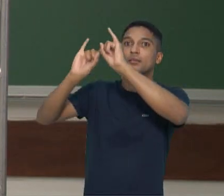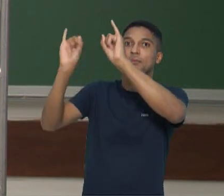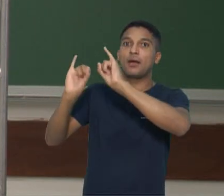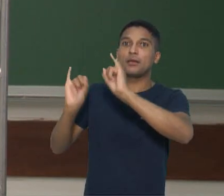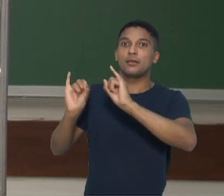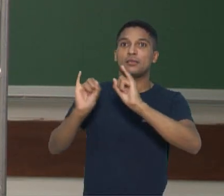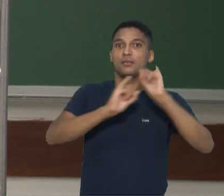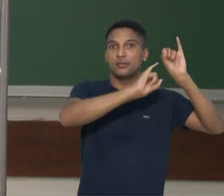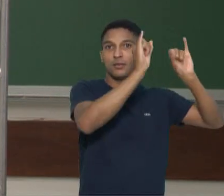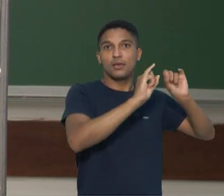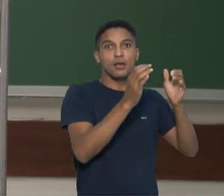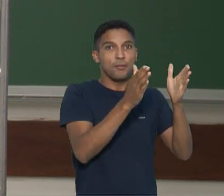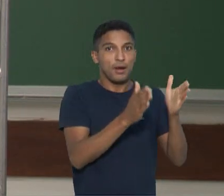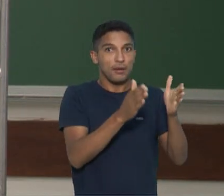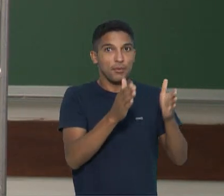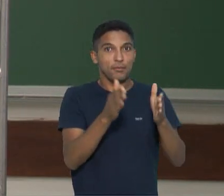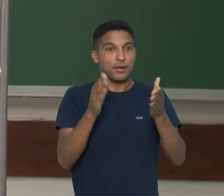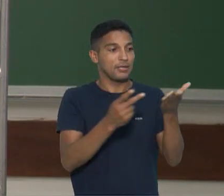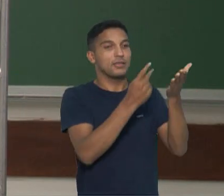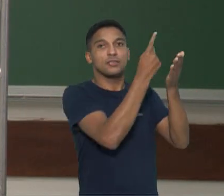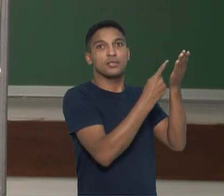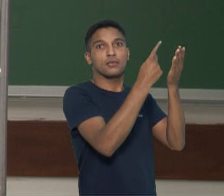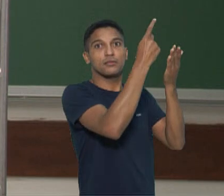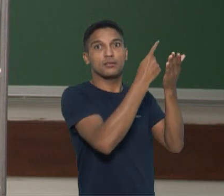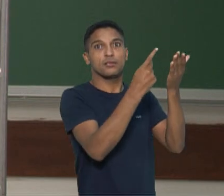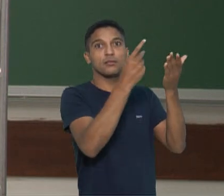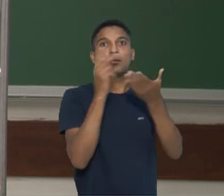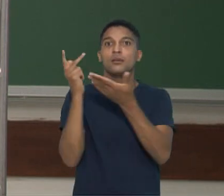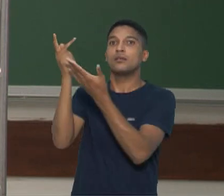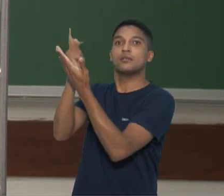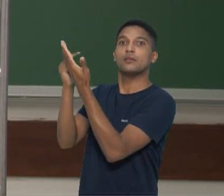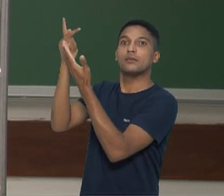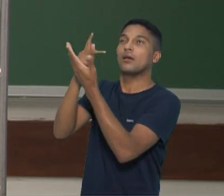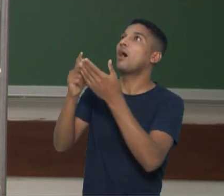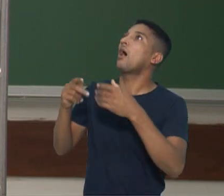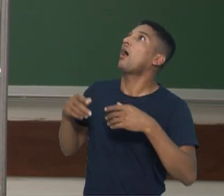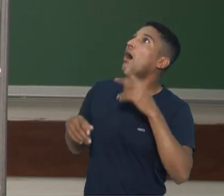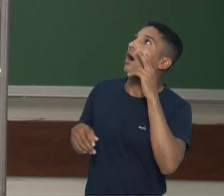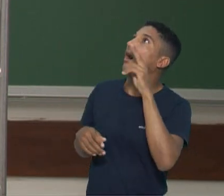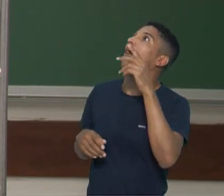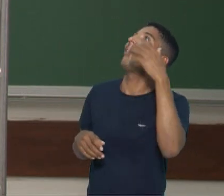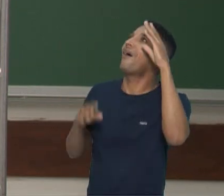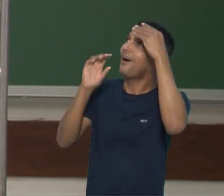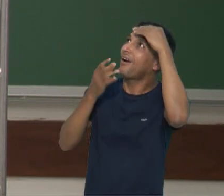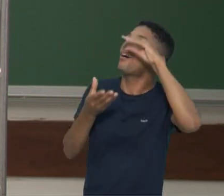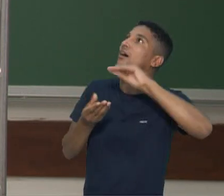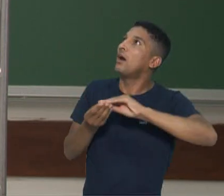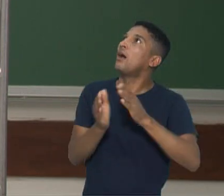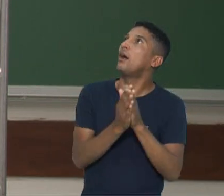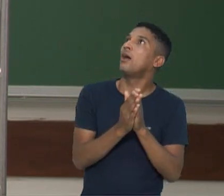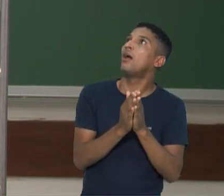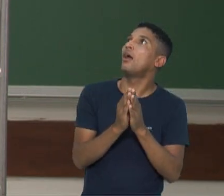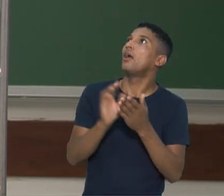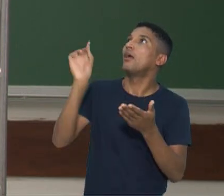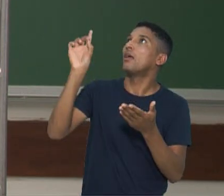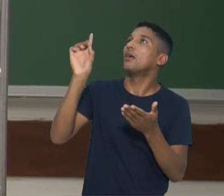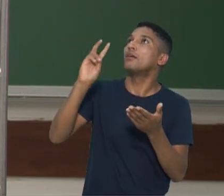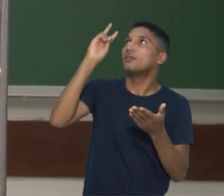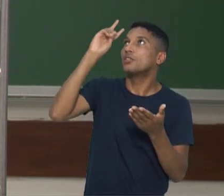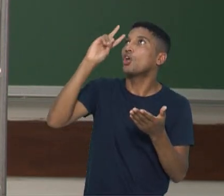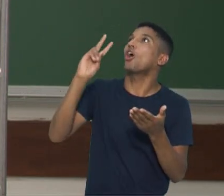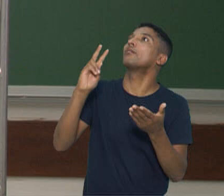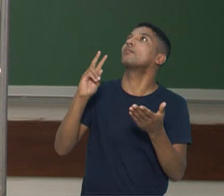Entende? Por quê? Porque através do desenho as pessoas observavam e conseguiam entender. Por isso a gente vê tantas imagens. E